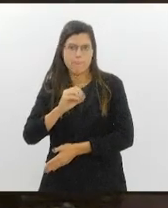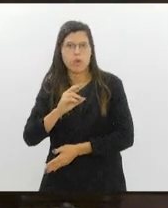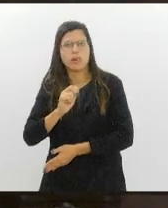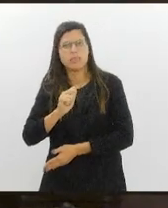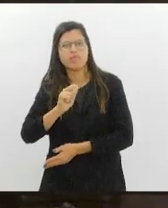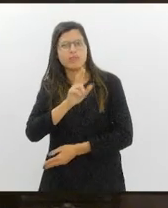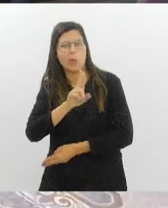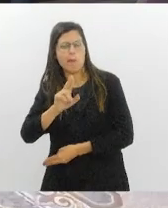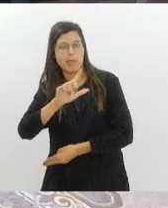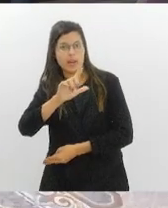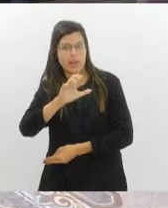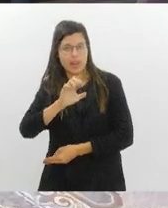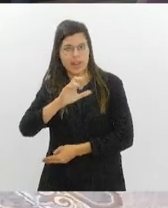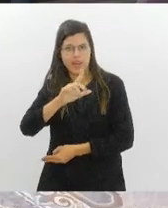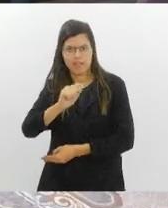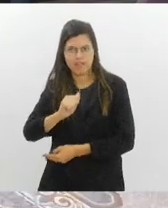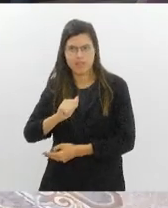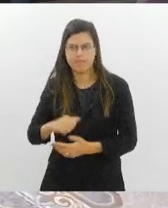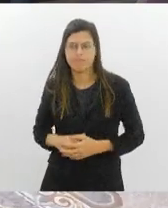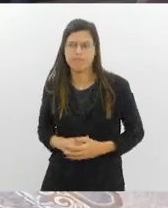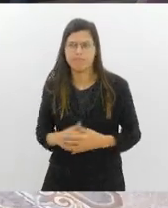Aí.